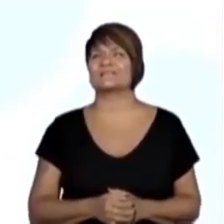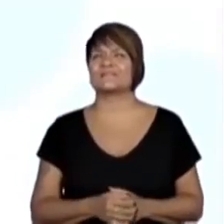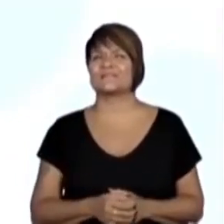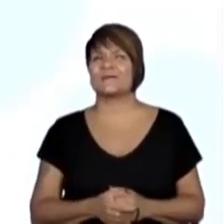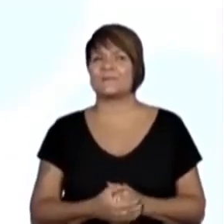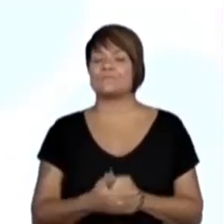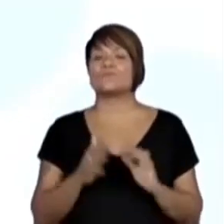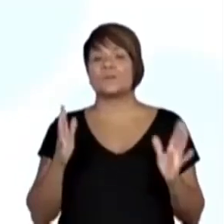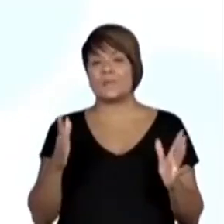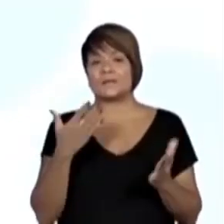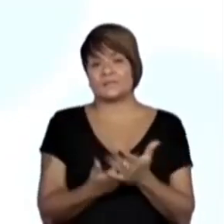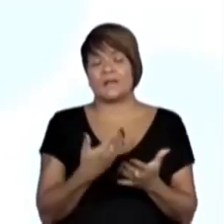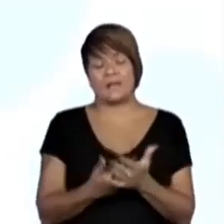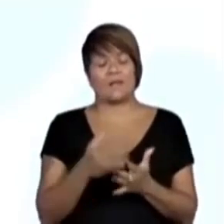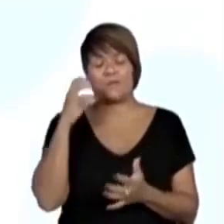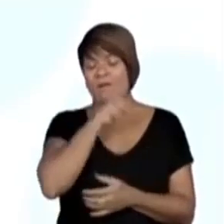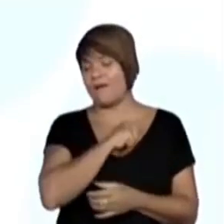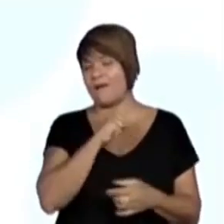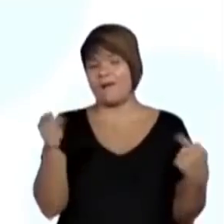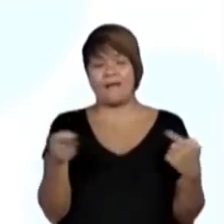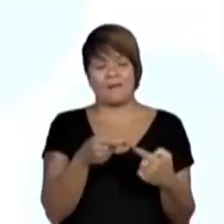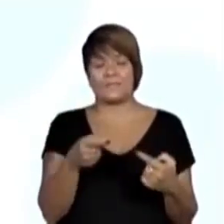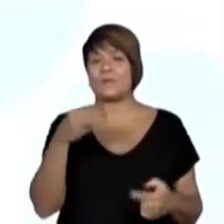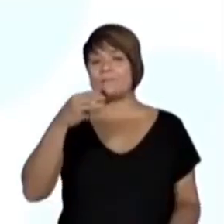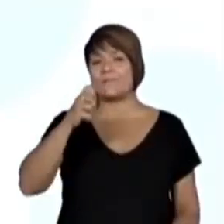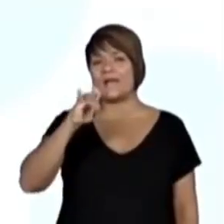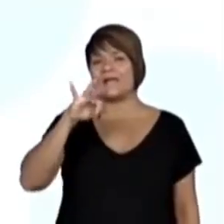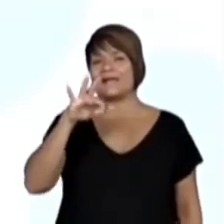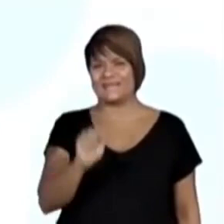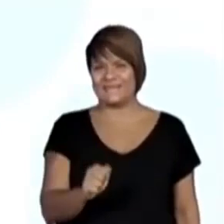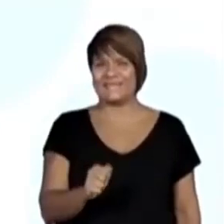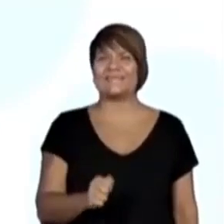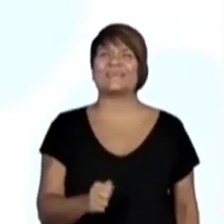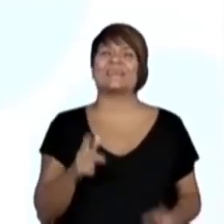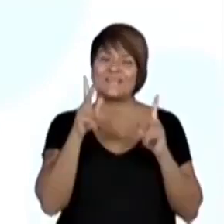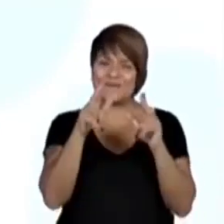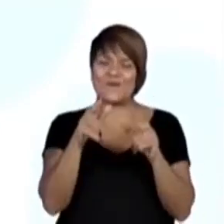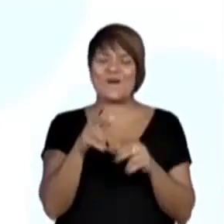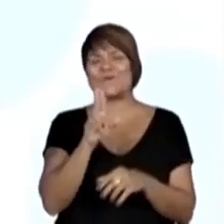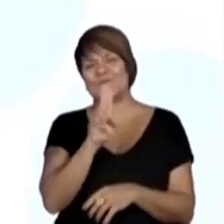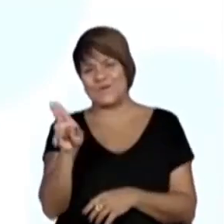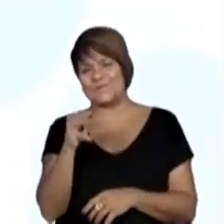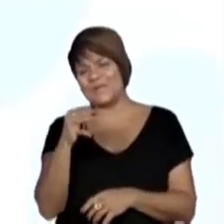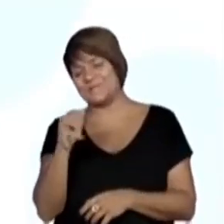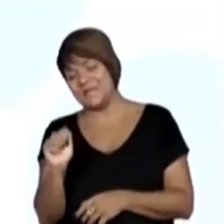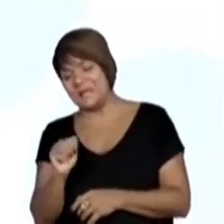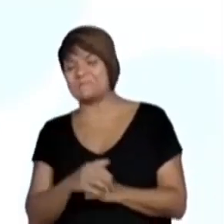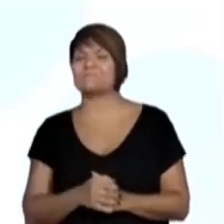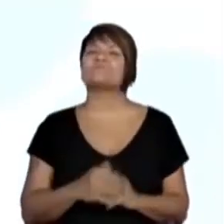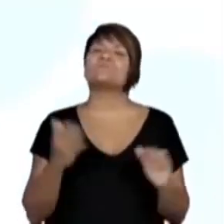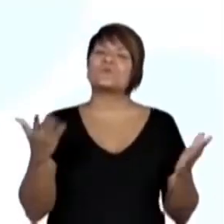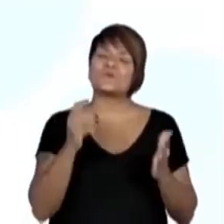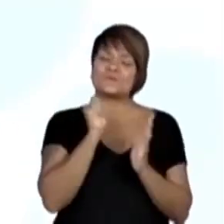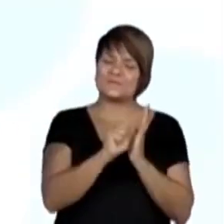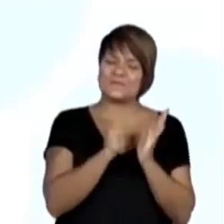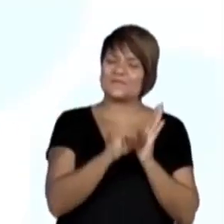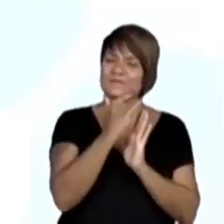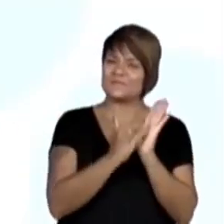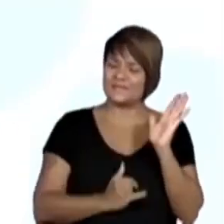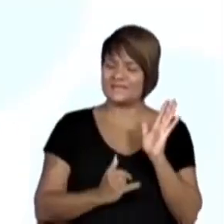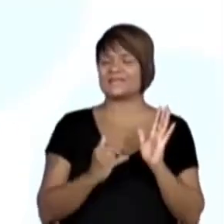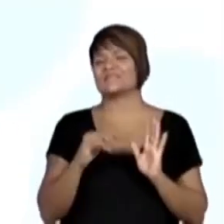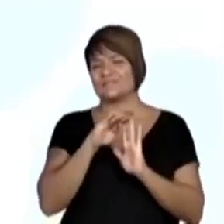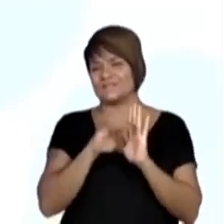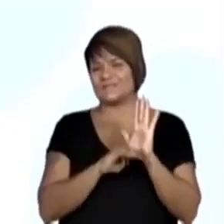Mas a aula passa muito rápido. Ó, a Maria falou que é igualzinho o nome dela. Então, hoje escrevemos uma lista de brincadeiras